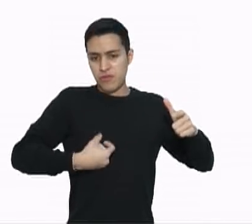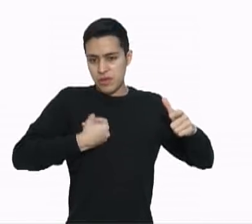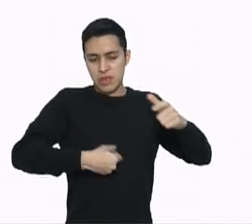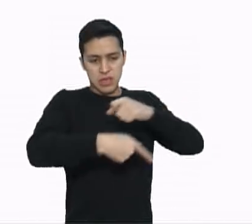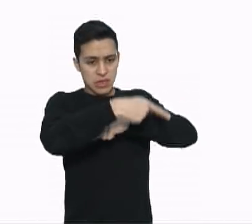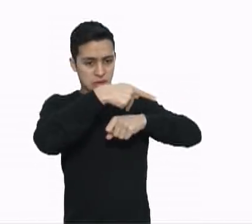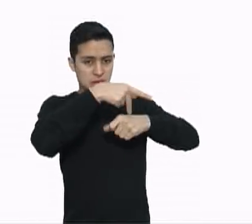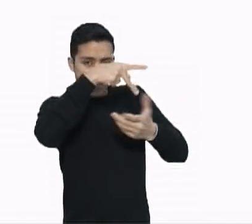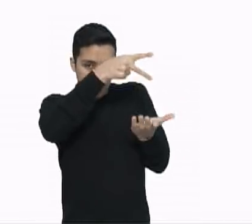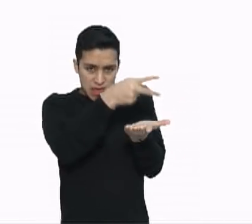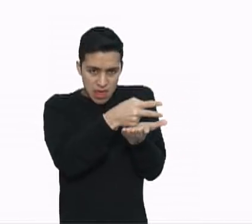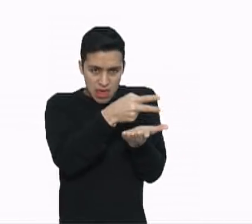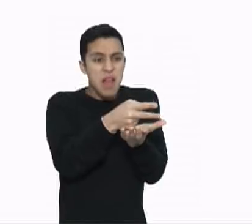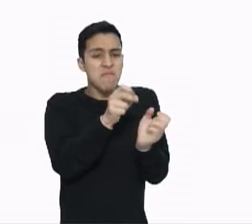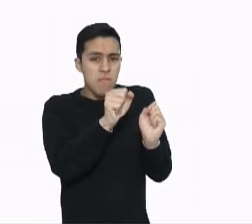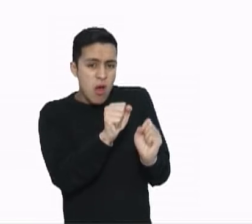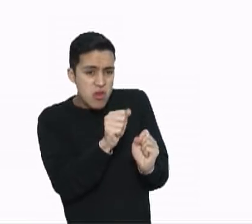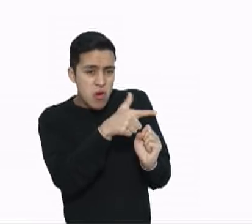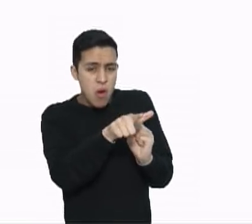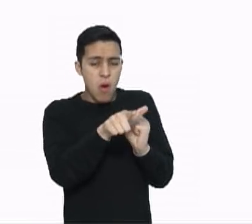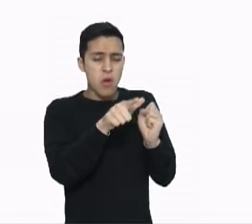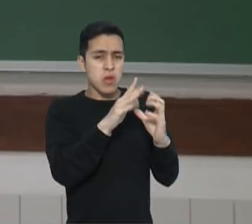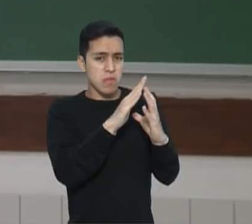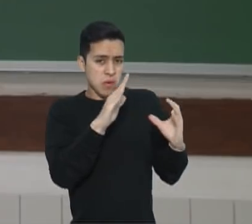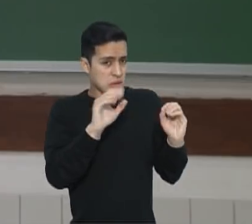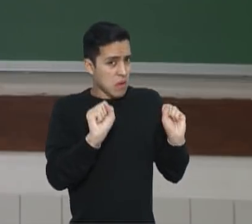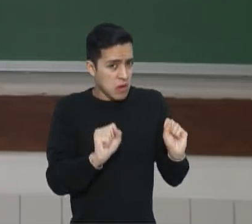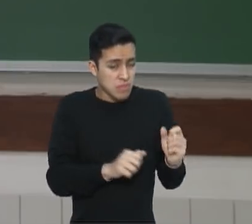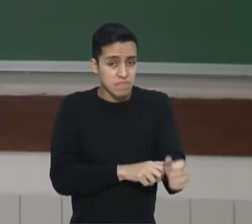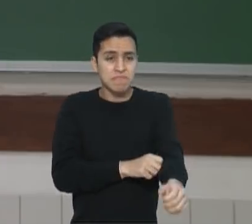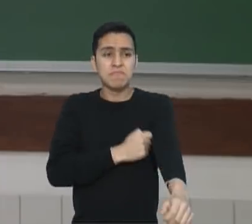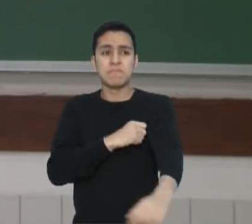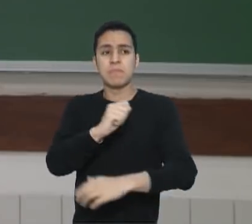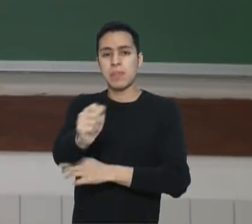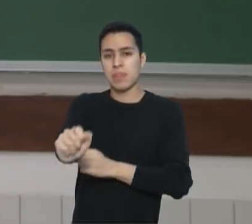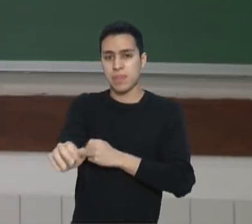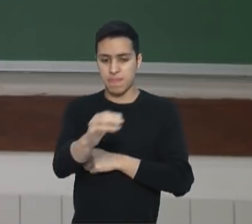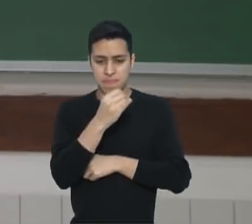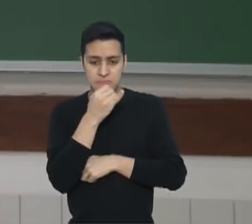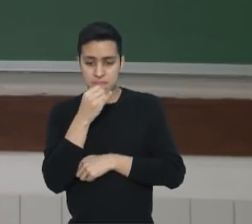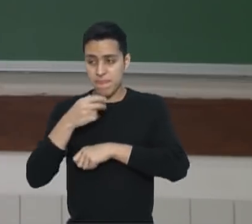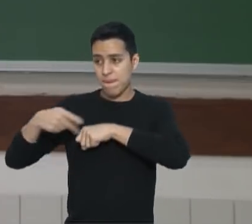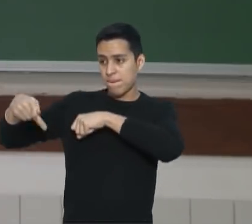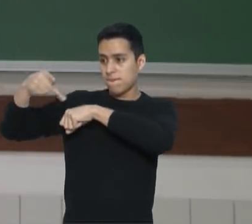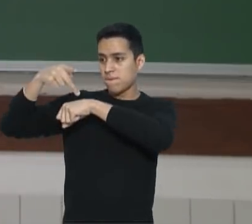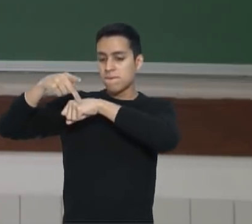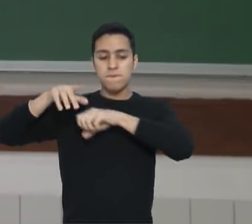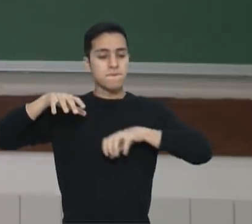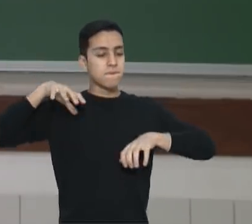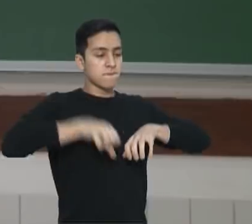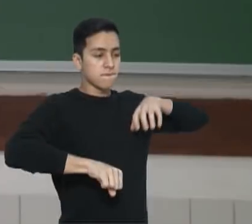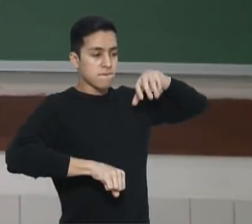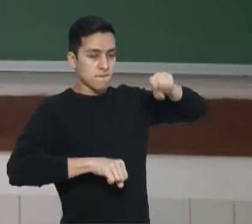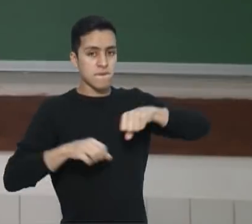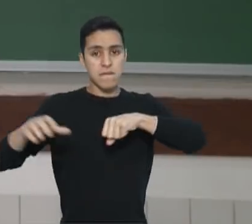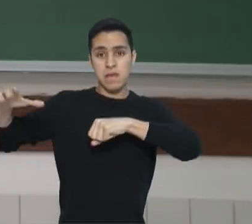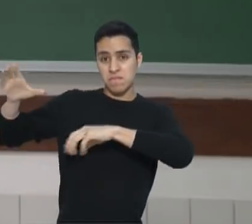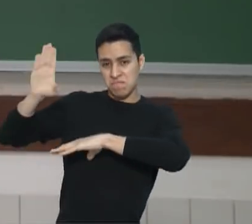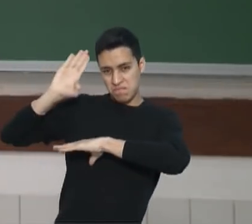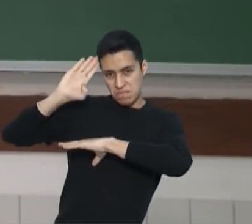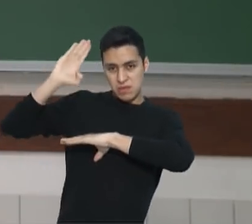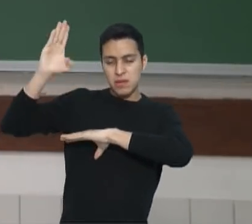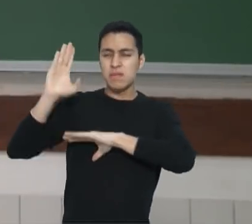nação da qual ele já faz parte. Então pense comigo, você tem uma nação que é uma colônia, e quando nós tratamos de